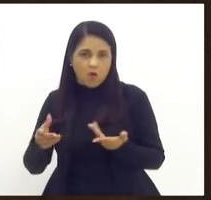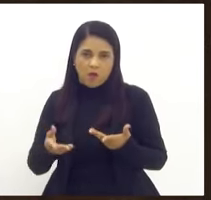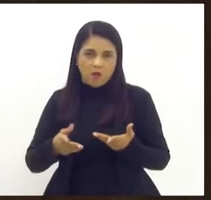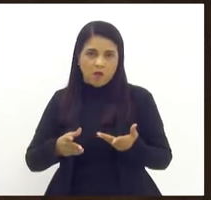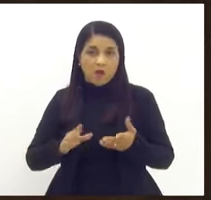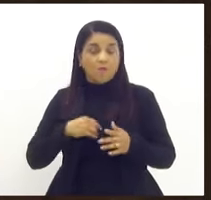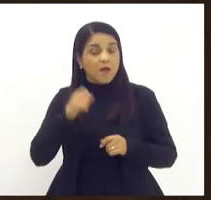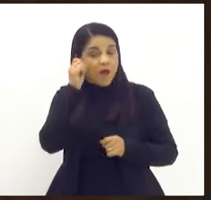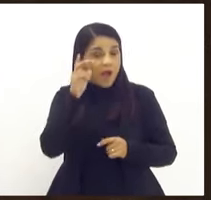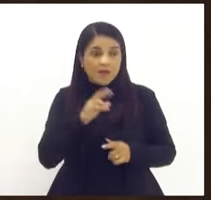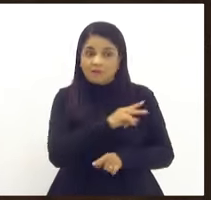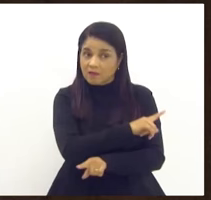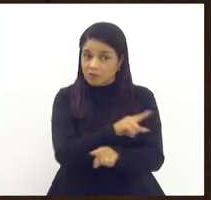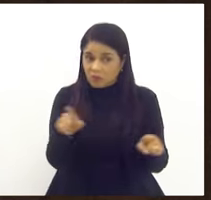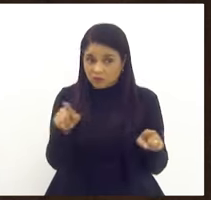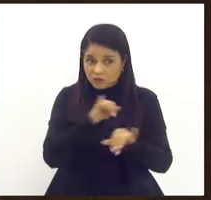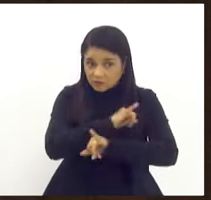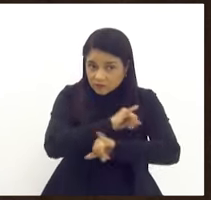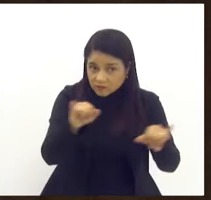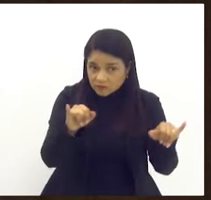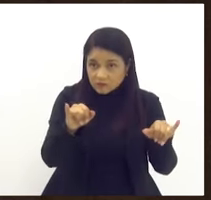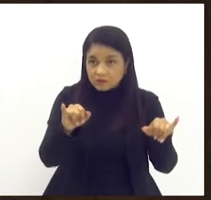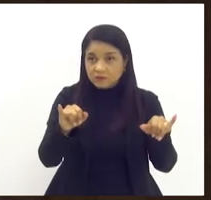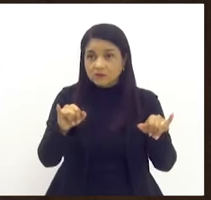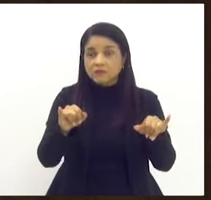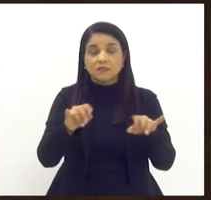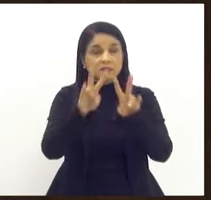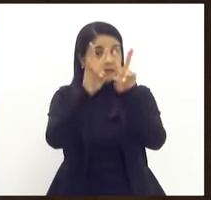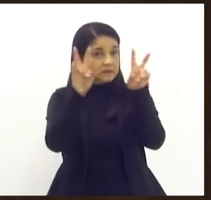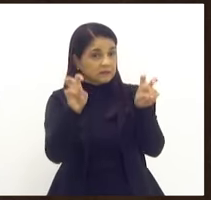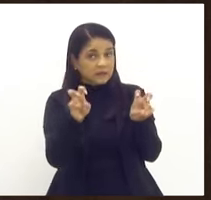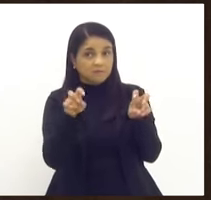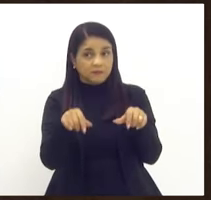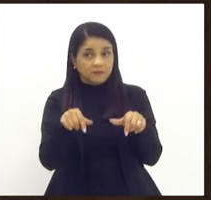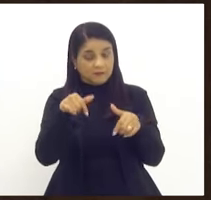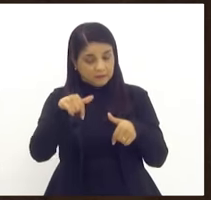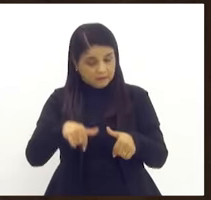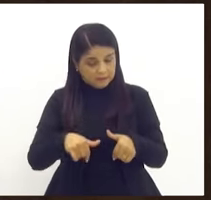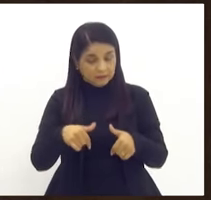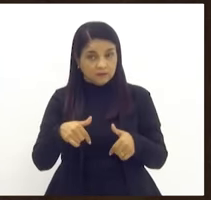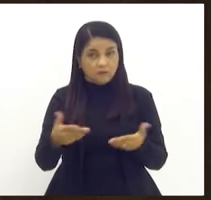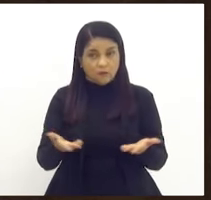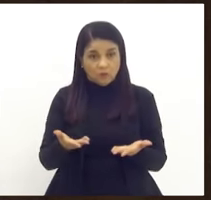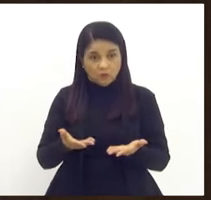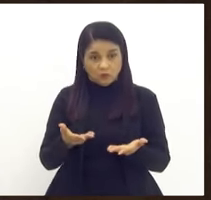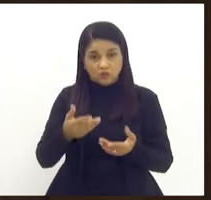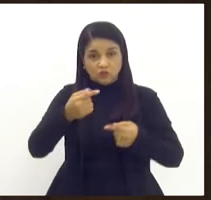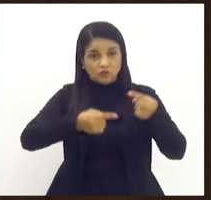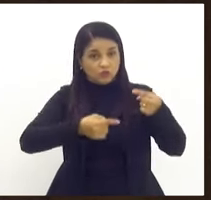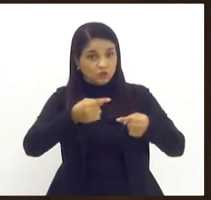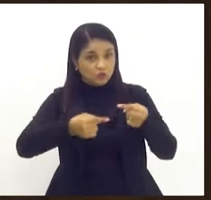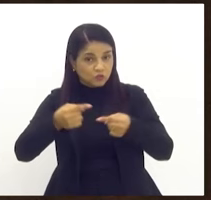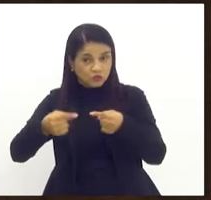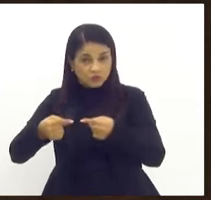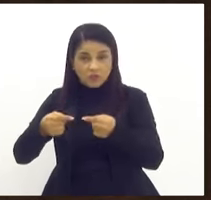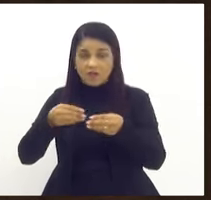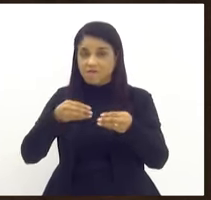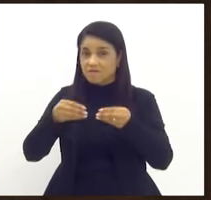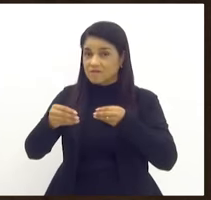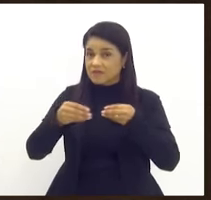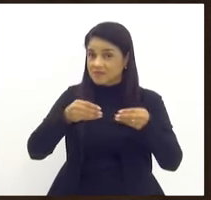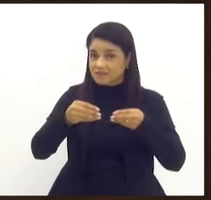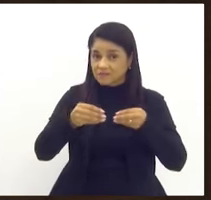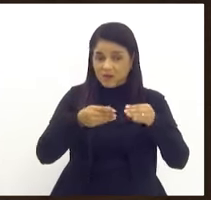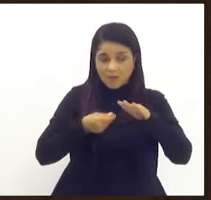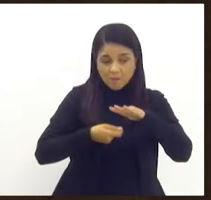colegas e alertar a todos os colegas que essa matéria tá vindo para casa para que a gente possa ter flexibilidade e